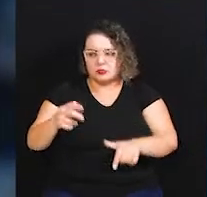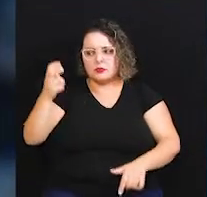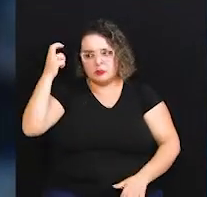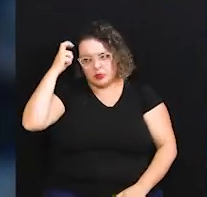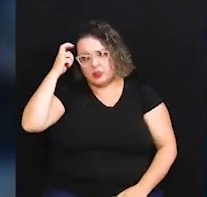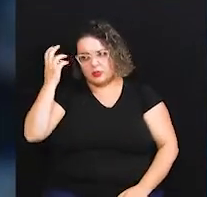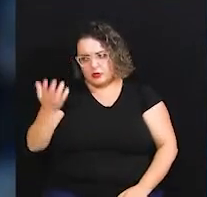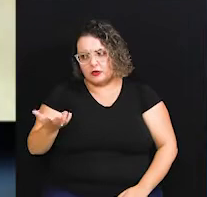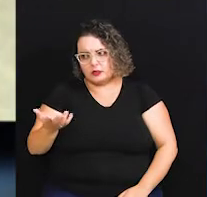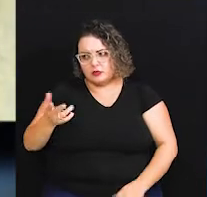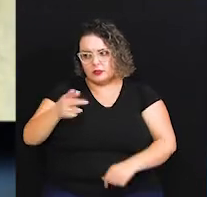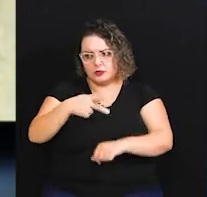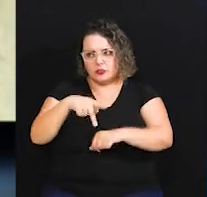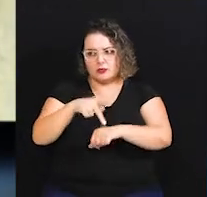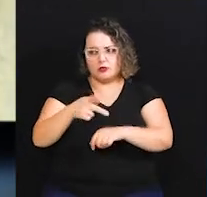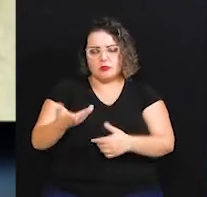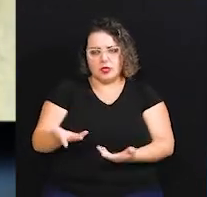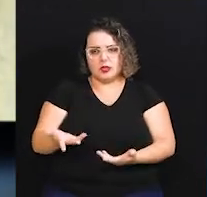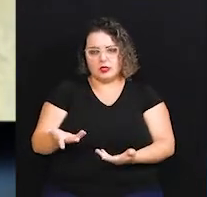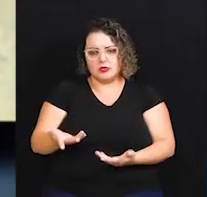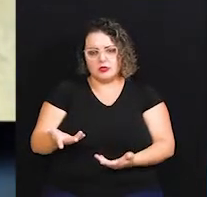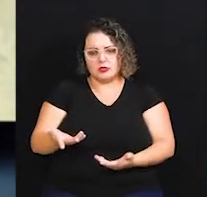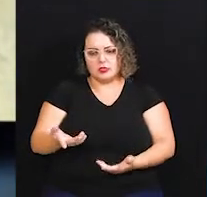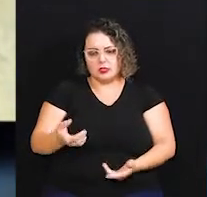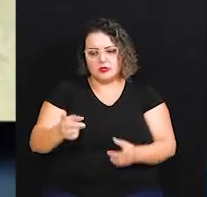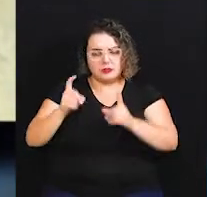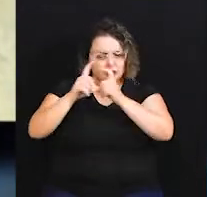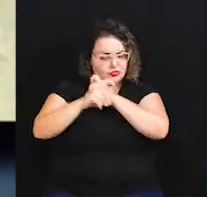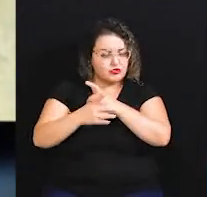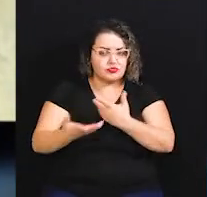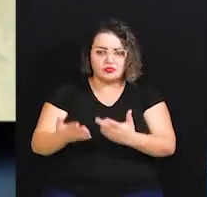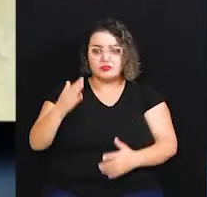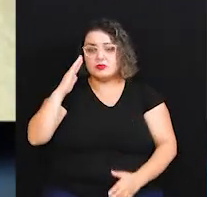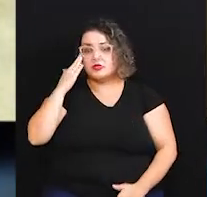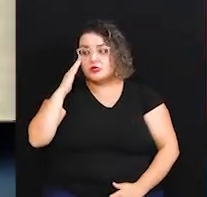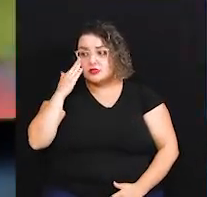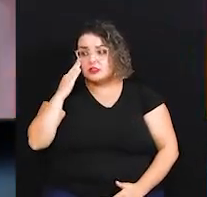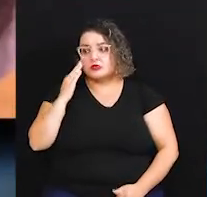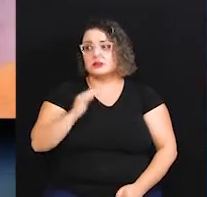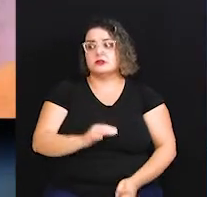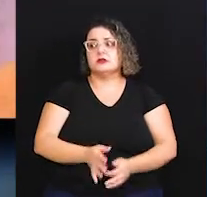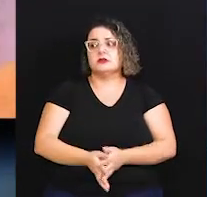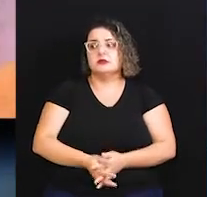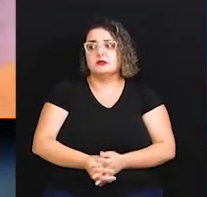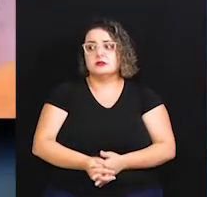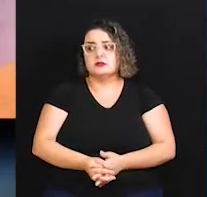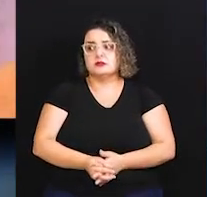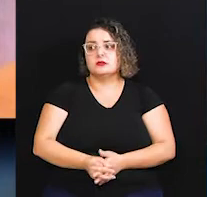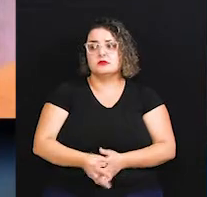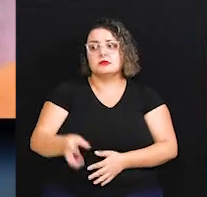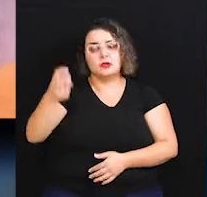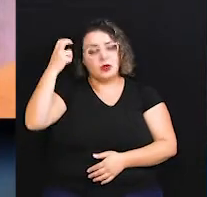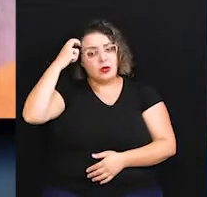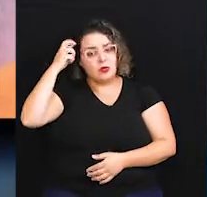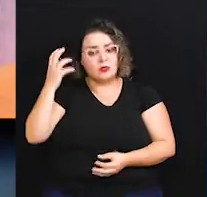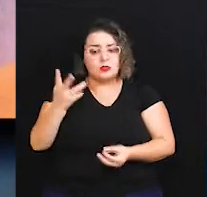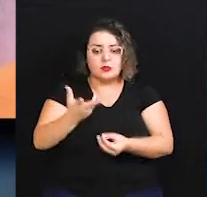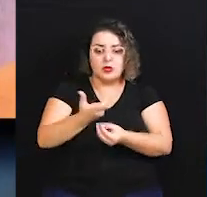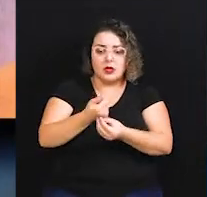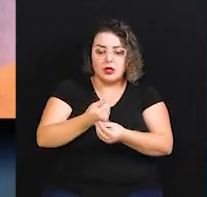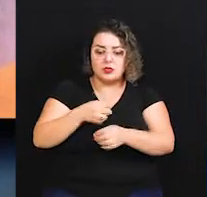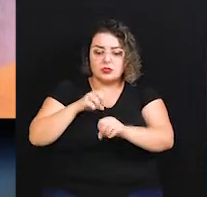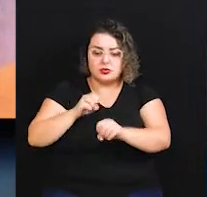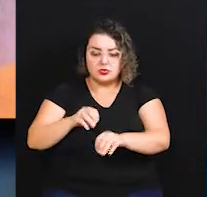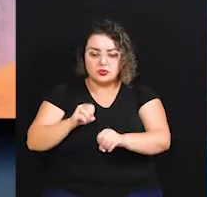cultura em um país que tem um pouco de dificuldade para entender que a cultura, que a arte, a